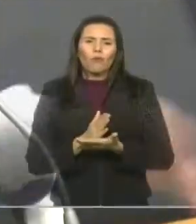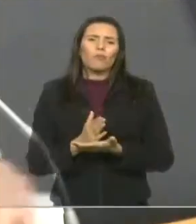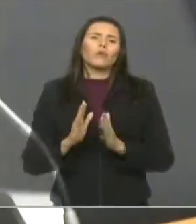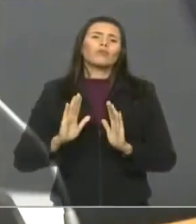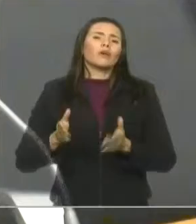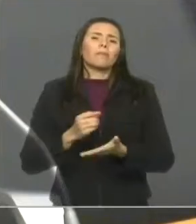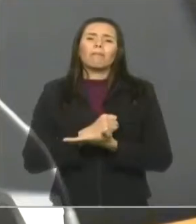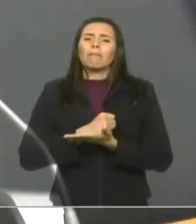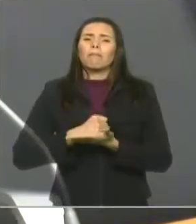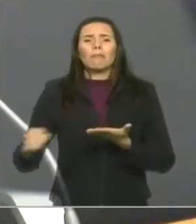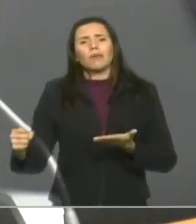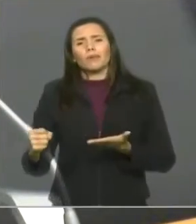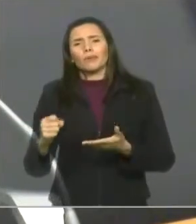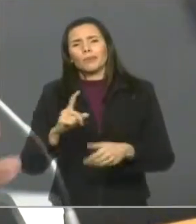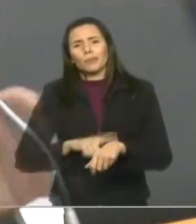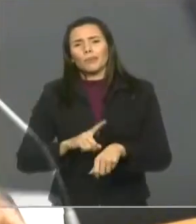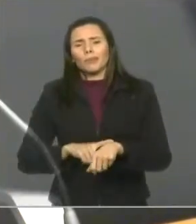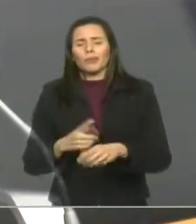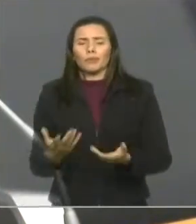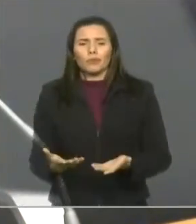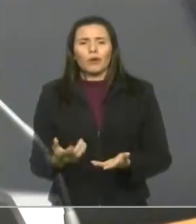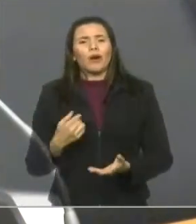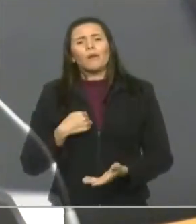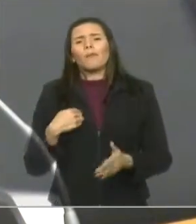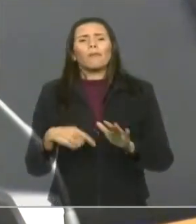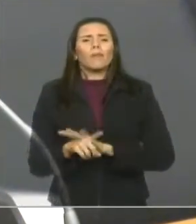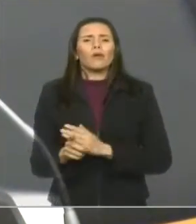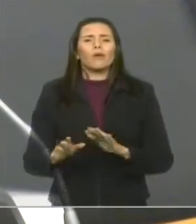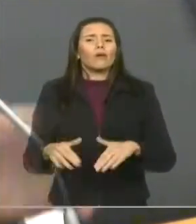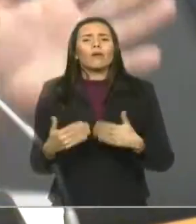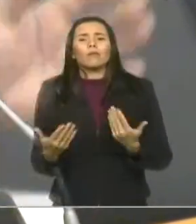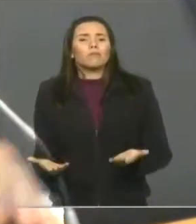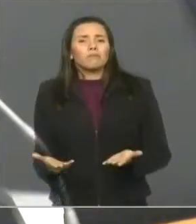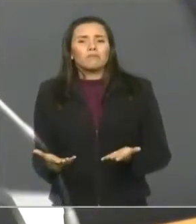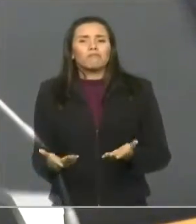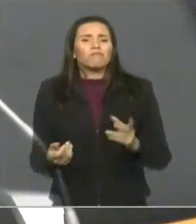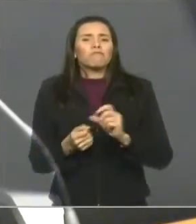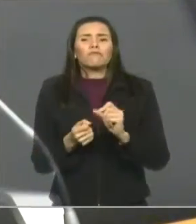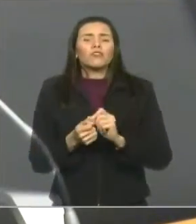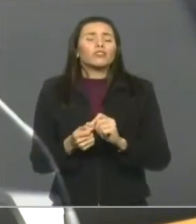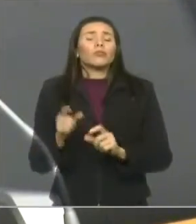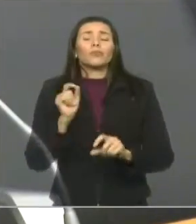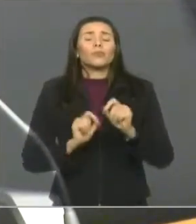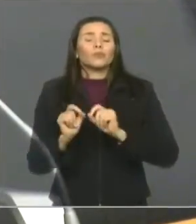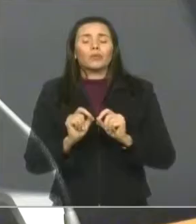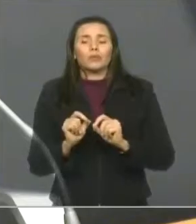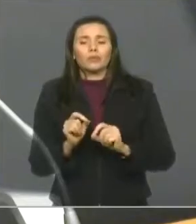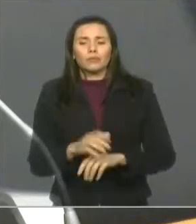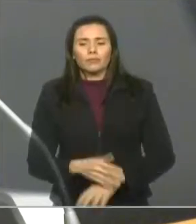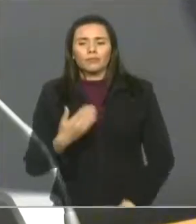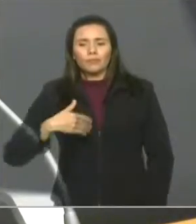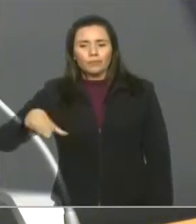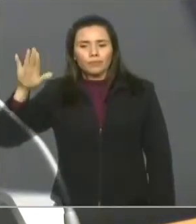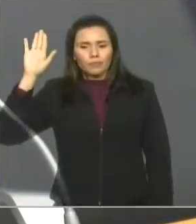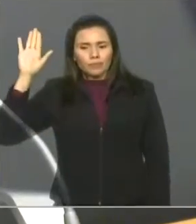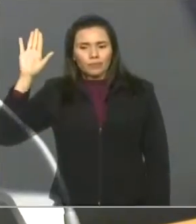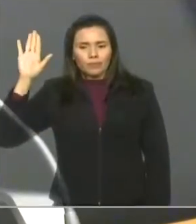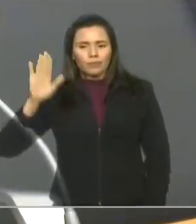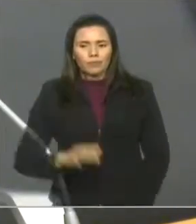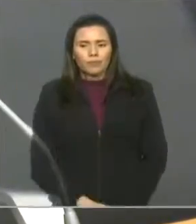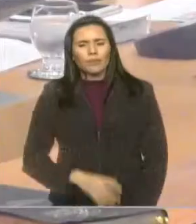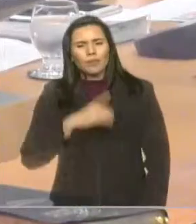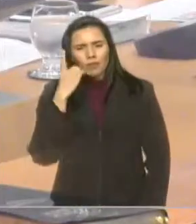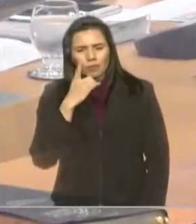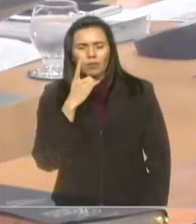aí, agora, como é que essas famílias vão ficar aí deputado Hélio, desabitadas? Deputado Iglesias, peço-lhe